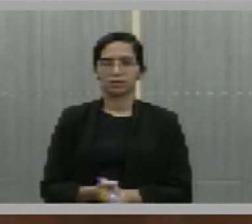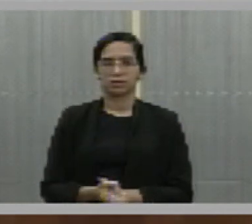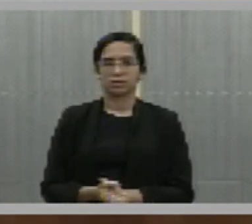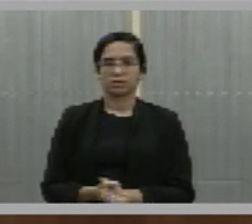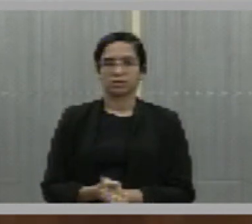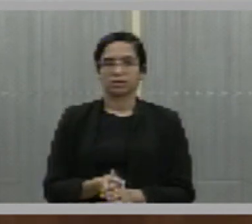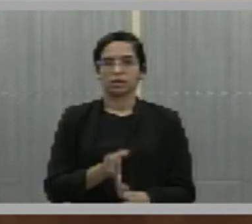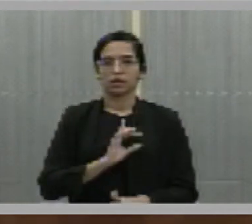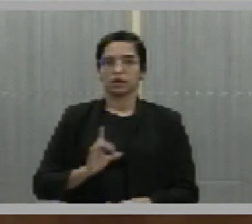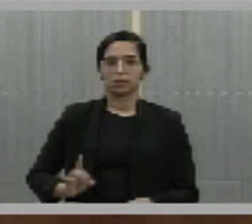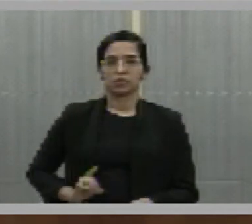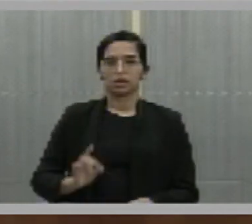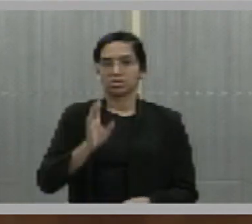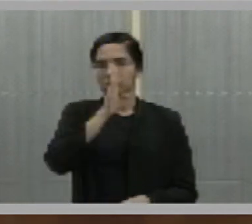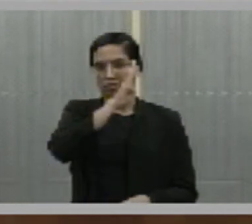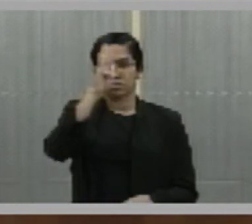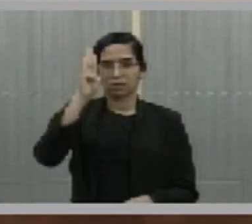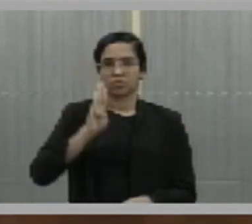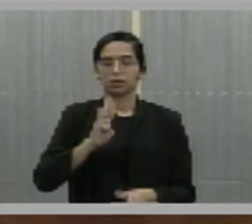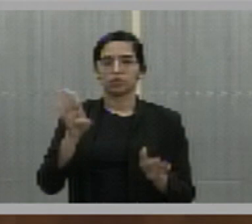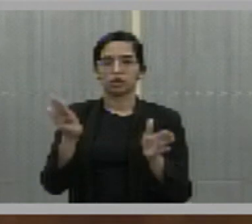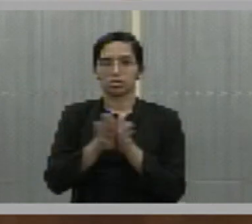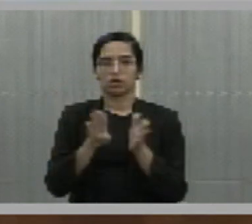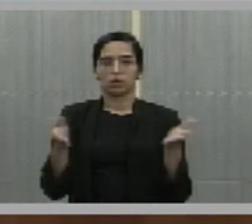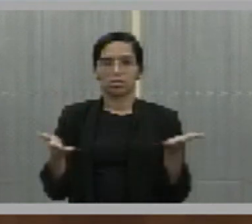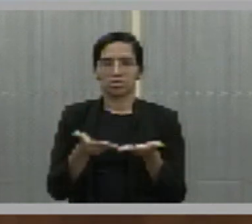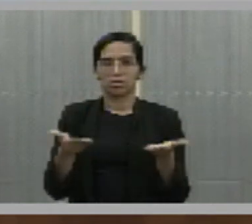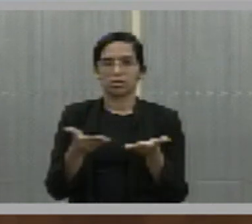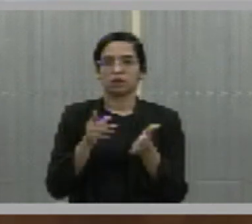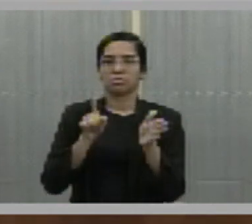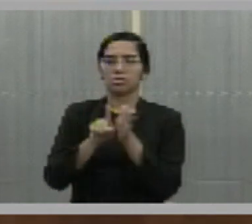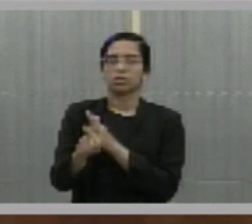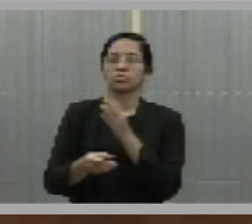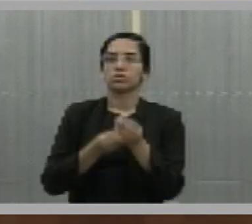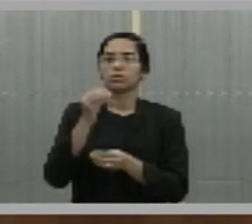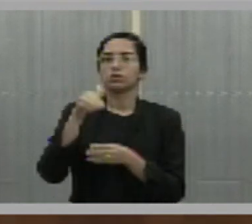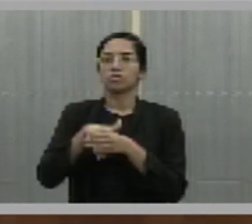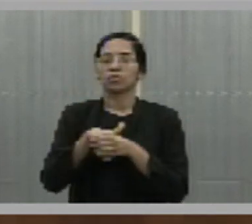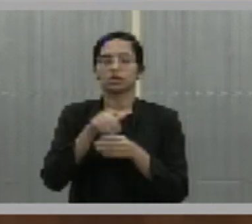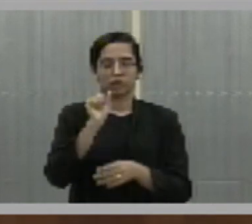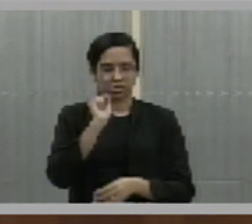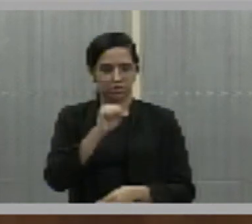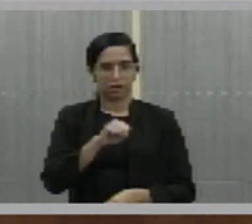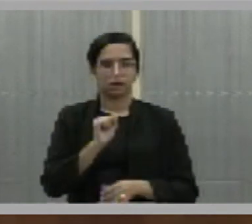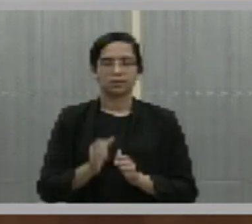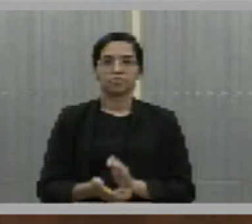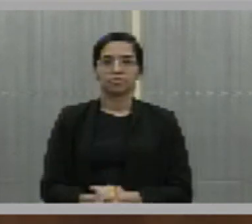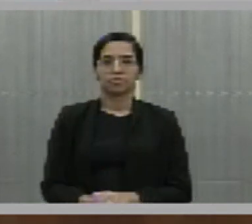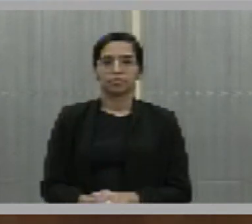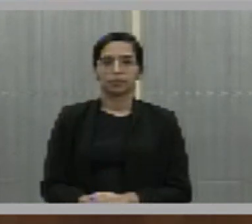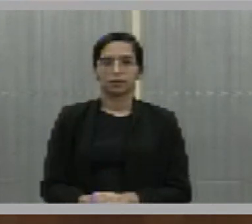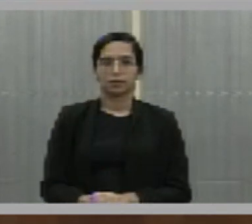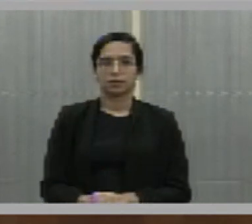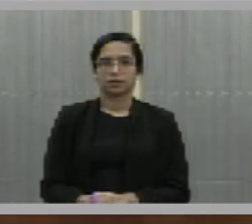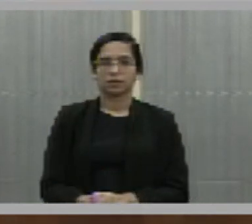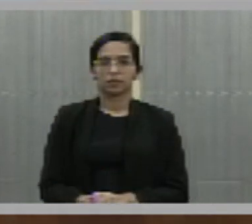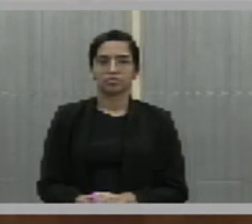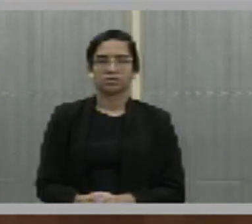Deputada Bárbara do Firmino, que chegou agora, pergunta se Vossa Excelência, como vota? Sim. Senhor presidente.